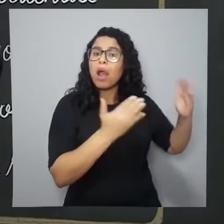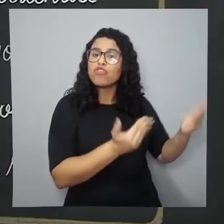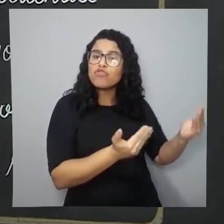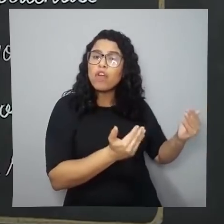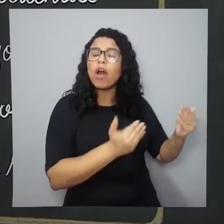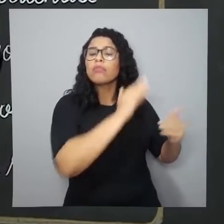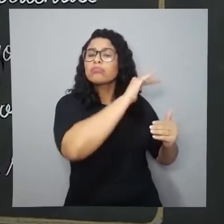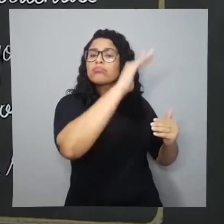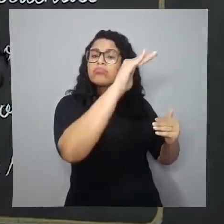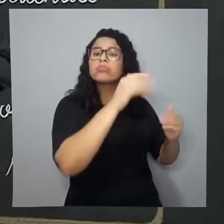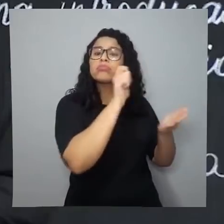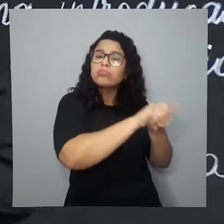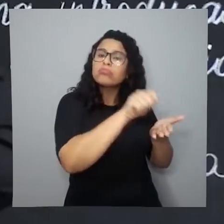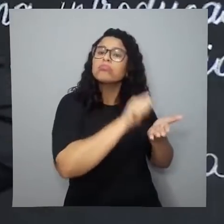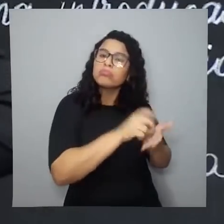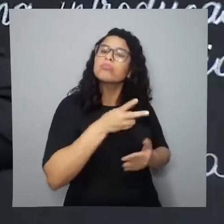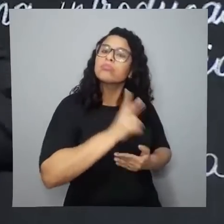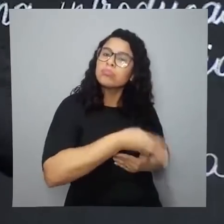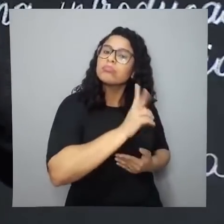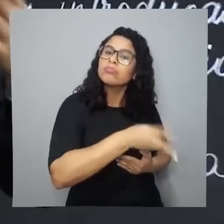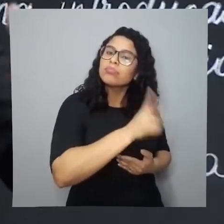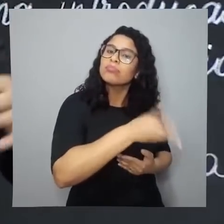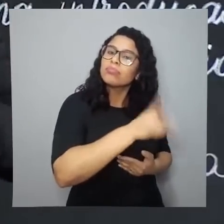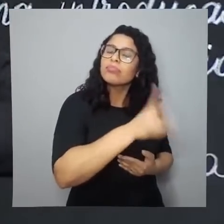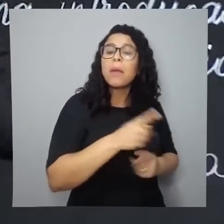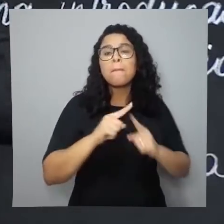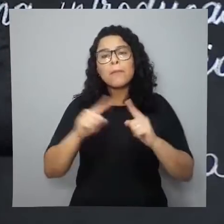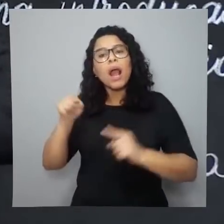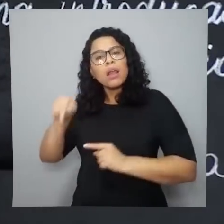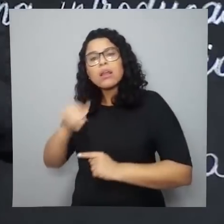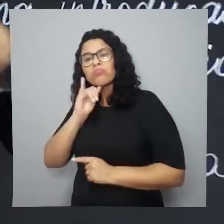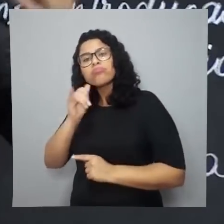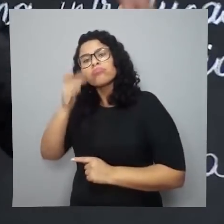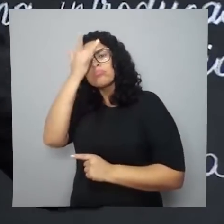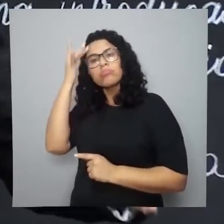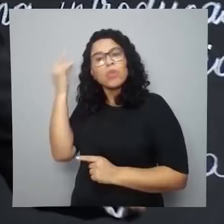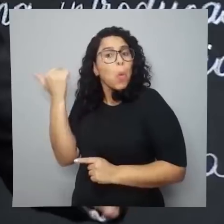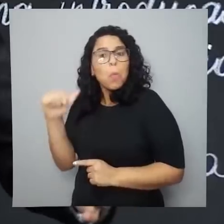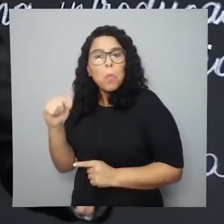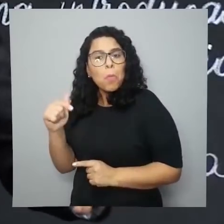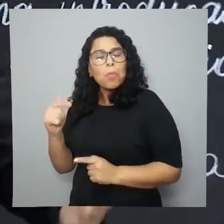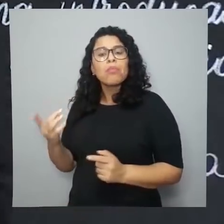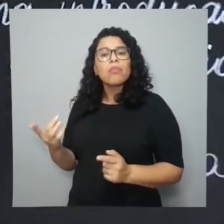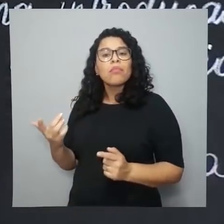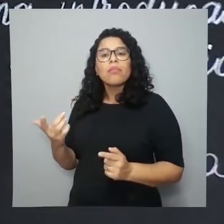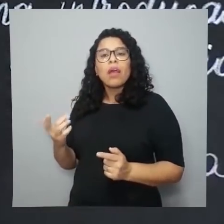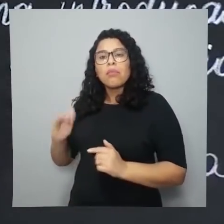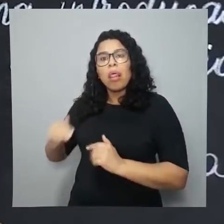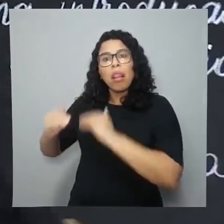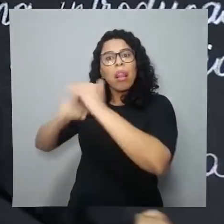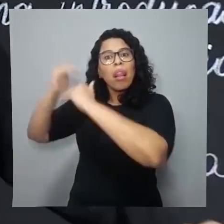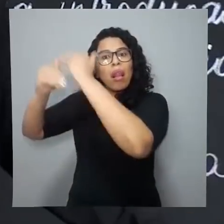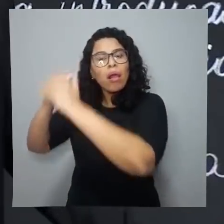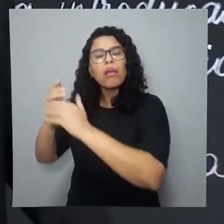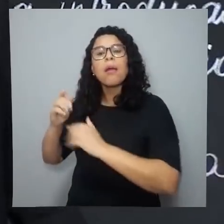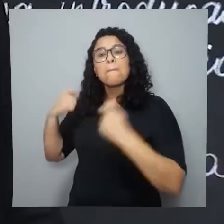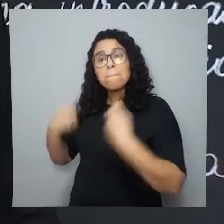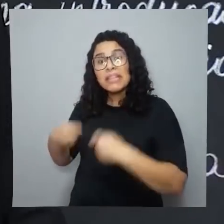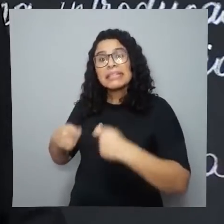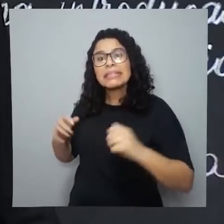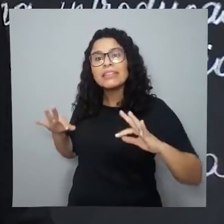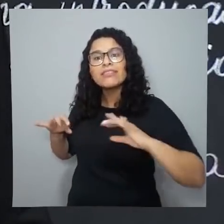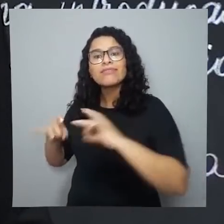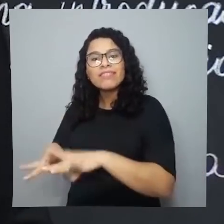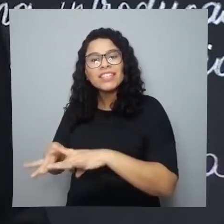do eu, se é um texto da pessoalidade, as emoções vão ser extravasadas e expressas das mais variadas formas ao longo da vida. Mas o relato não. O relato precisa